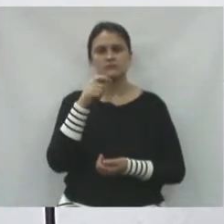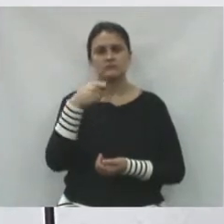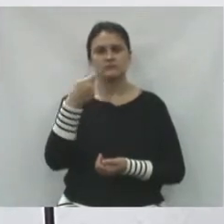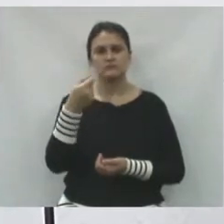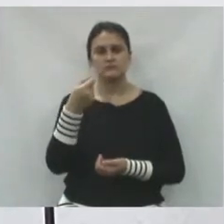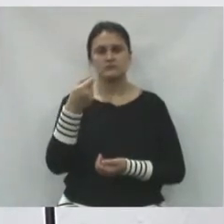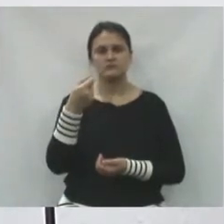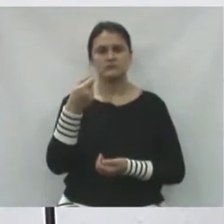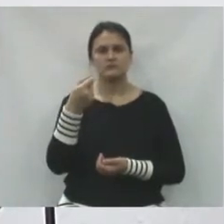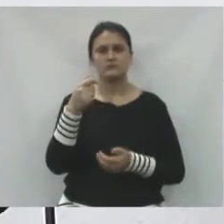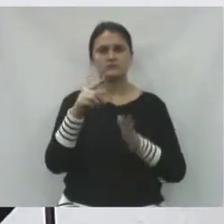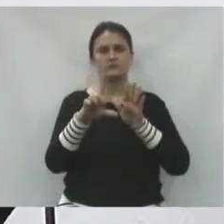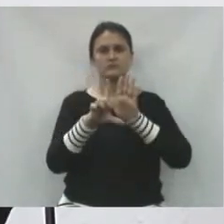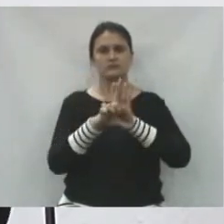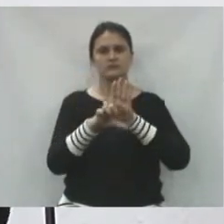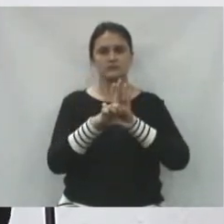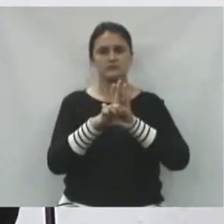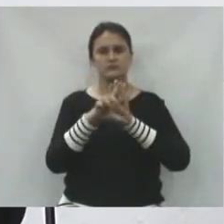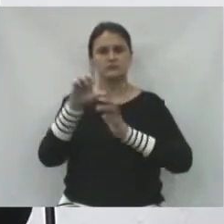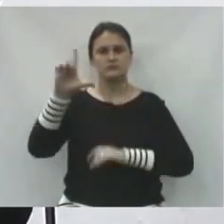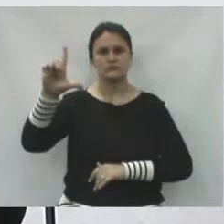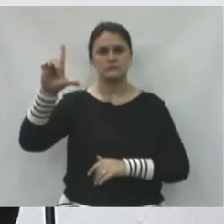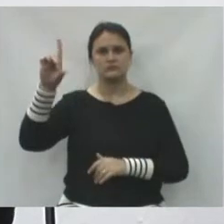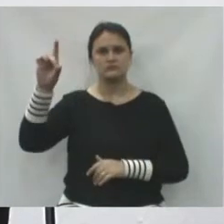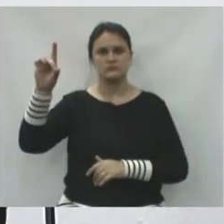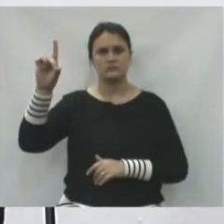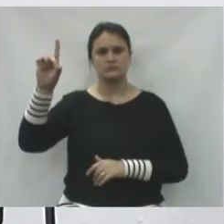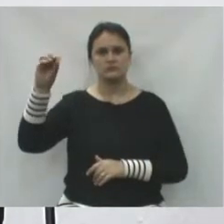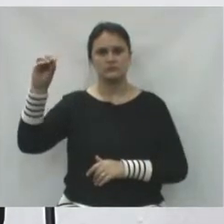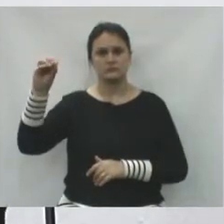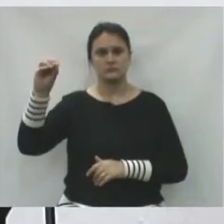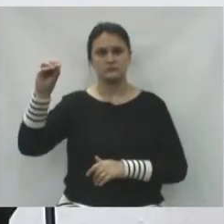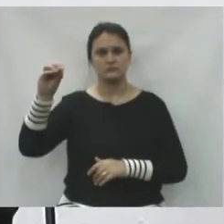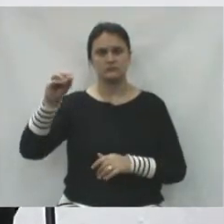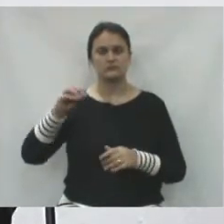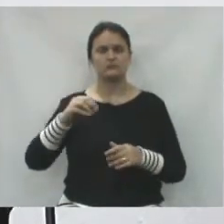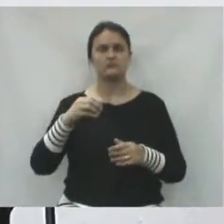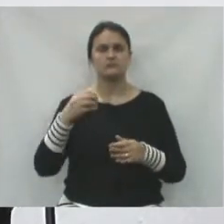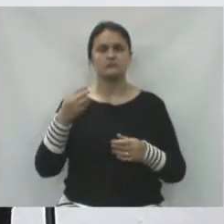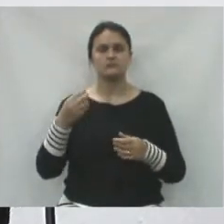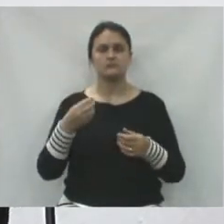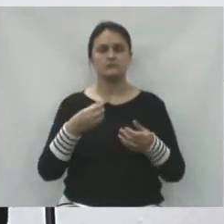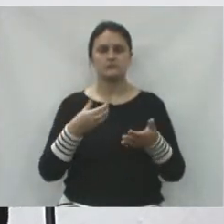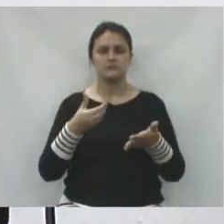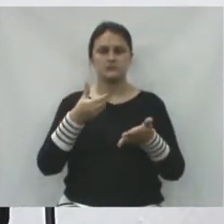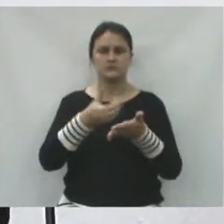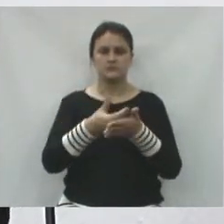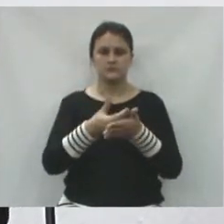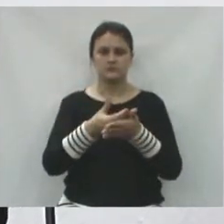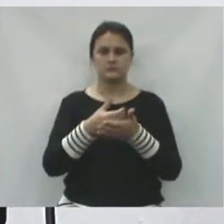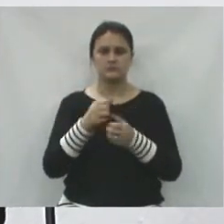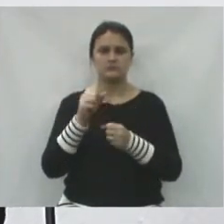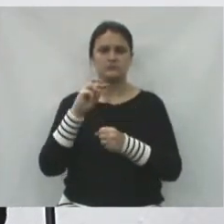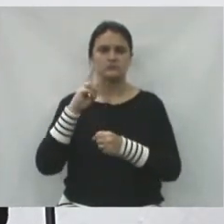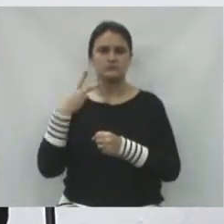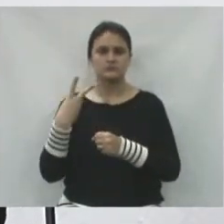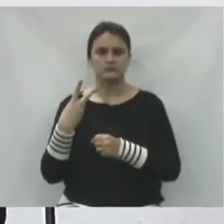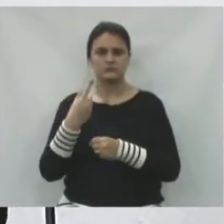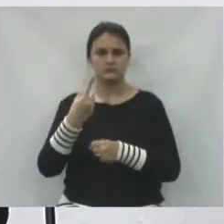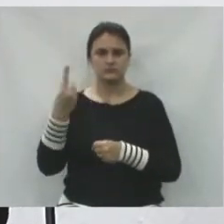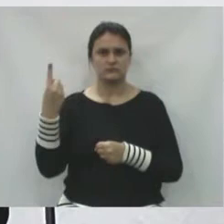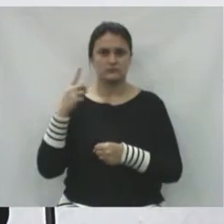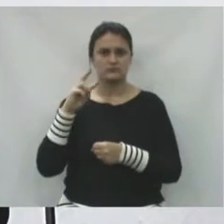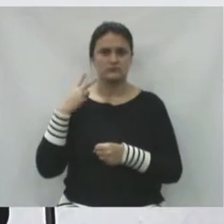respeito da lei de orçamento, do orçamento impositivo de